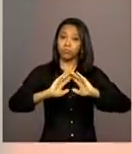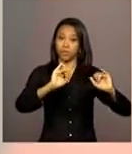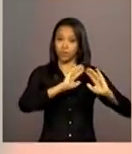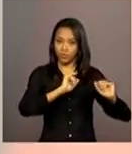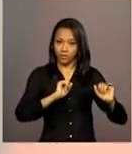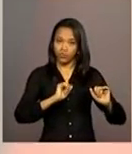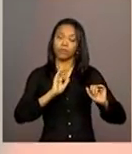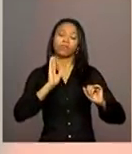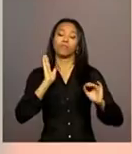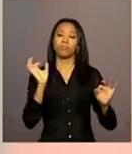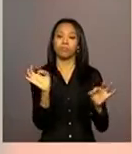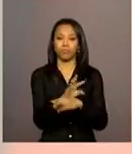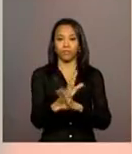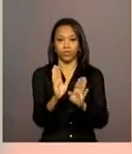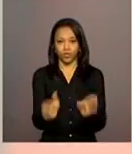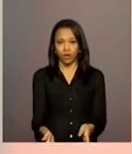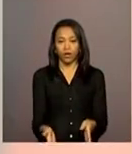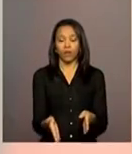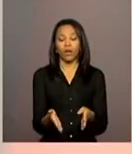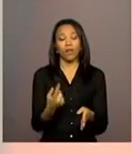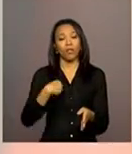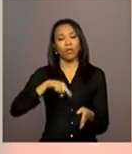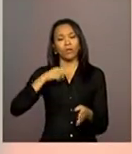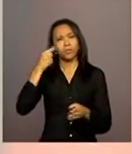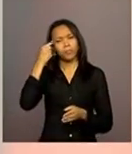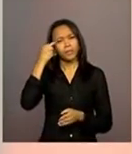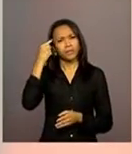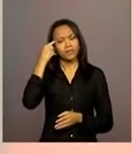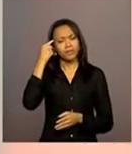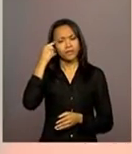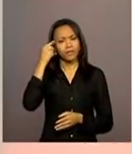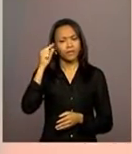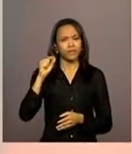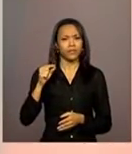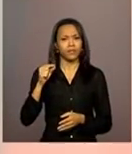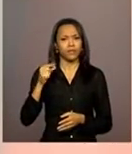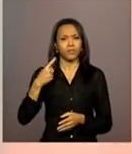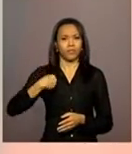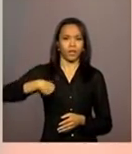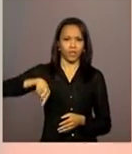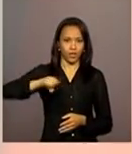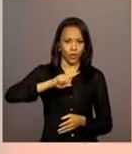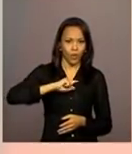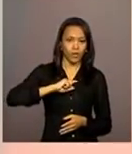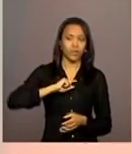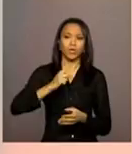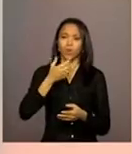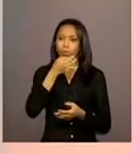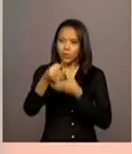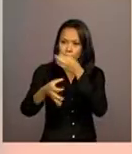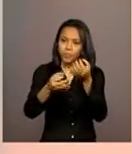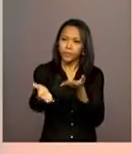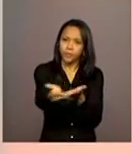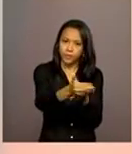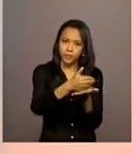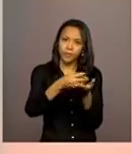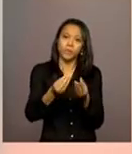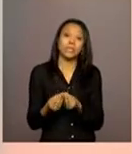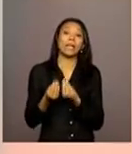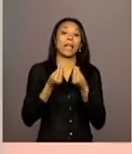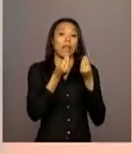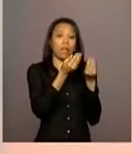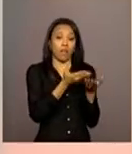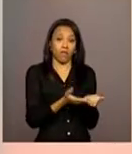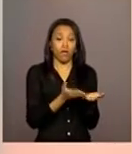estamos eh pensando para refletir e levar paraas Instância de pactuação